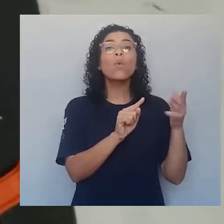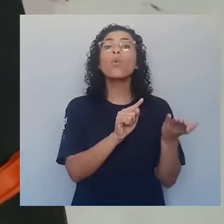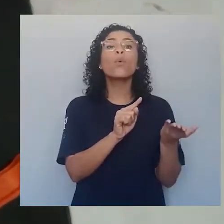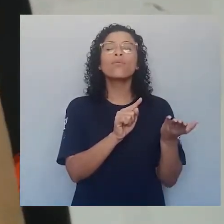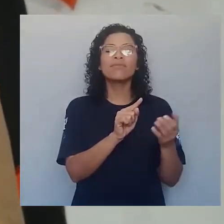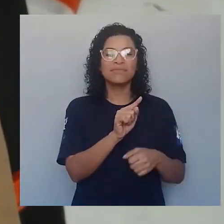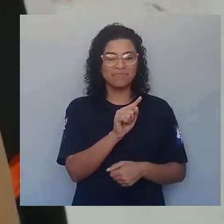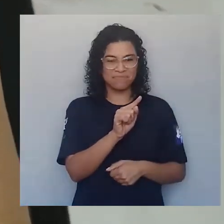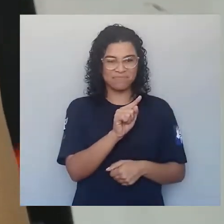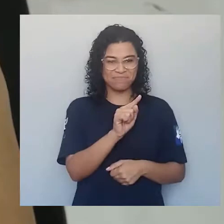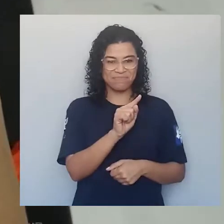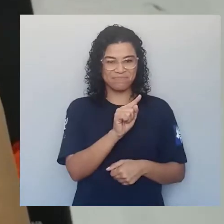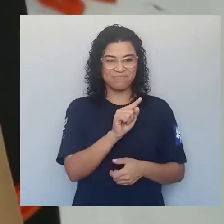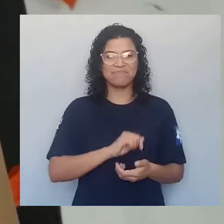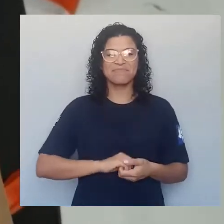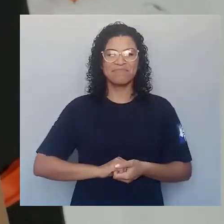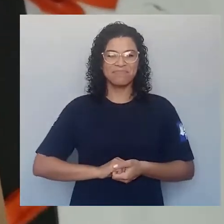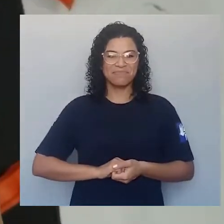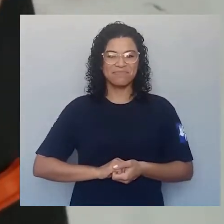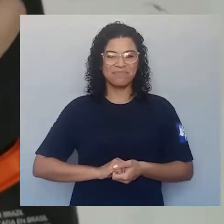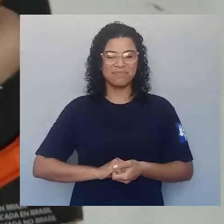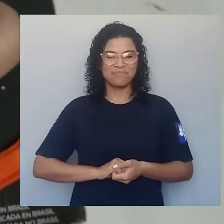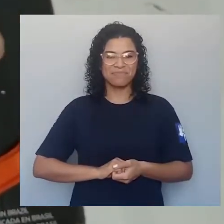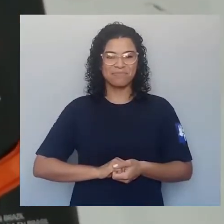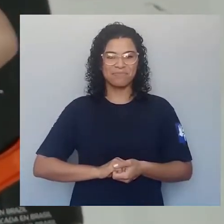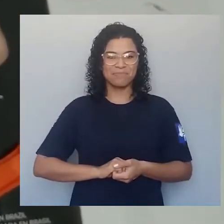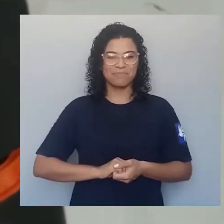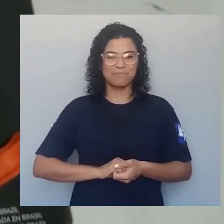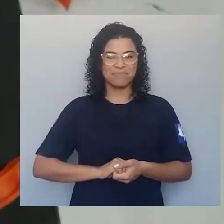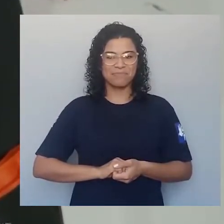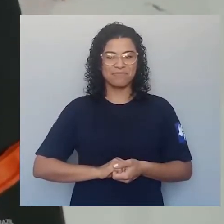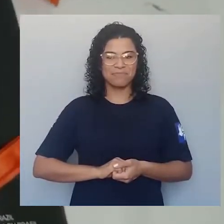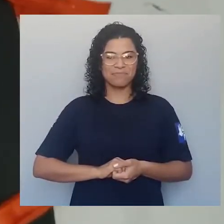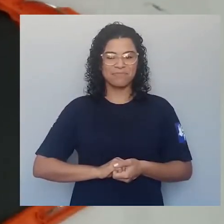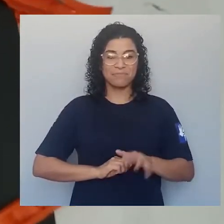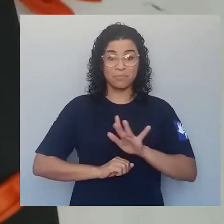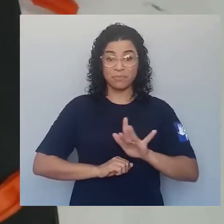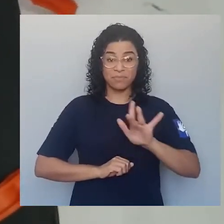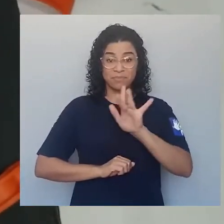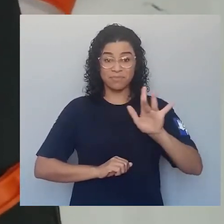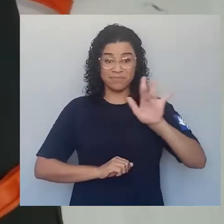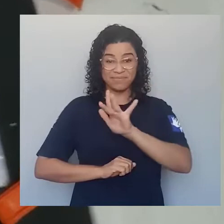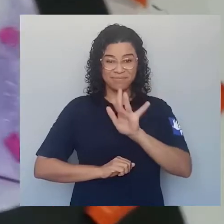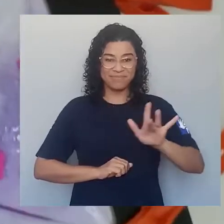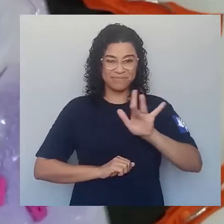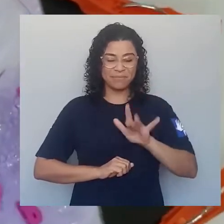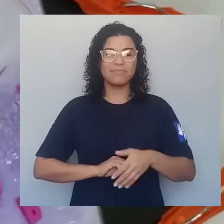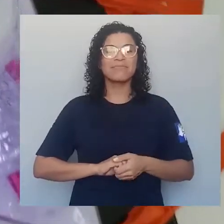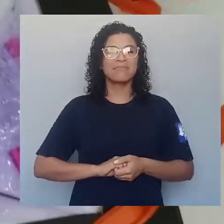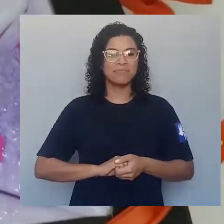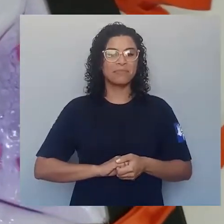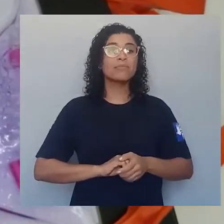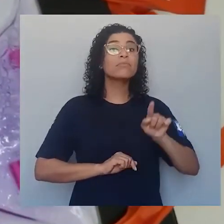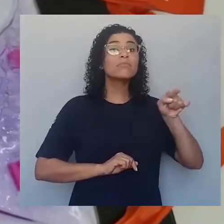círculo, empurro assim com os dedinhos, ó, vou empurrando as letrinhas, as pecinhas. Qual é o próximo